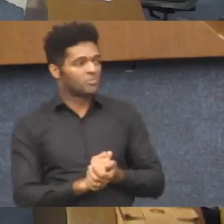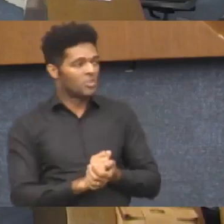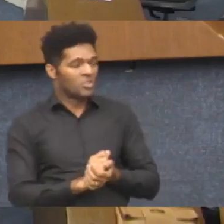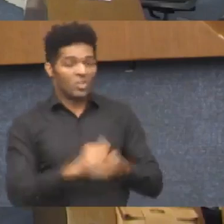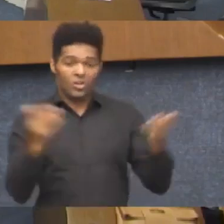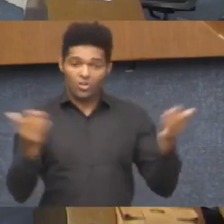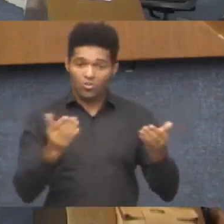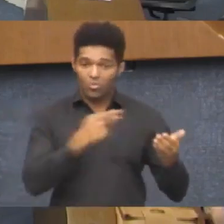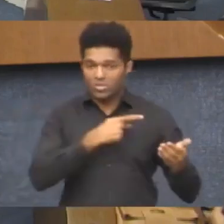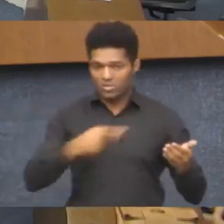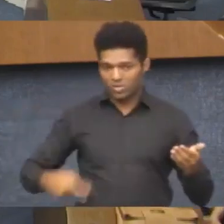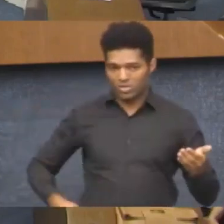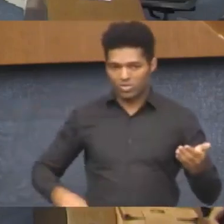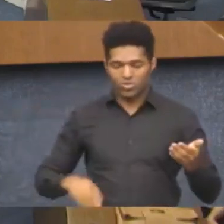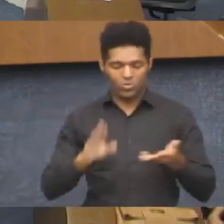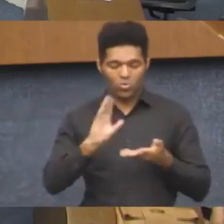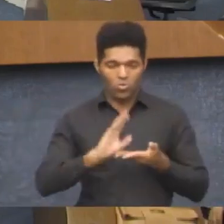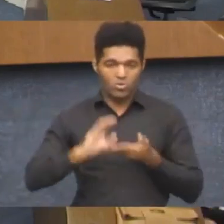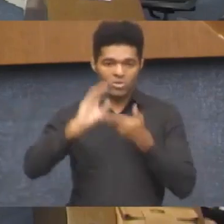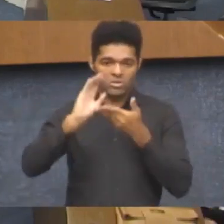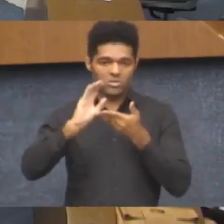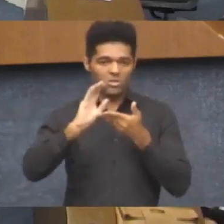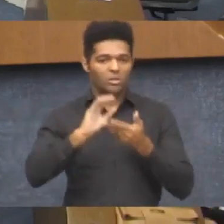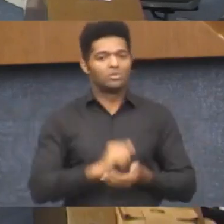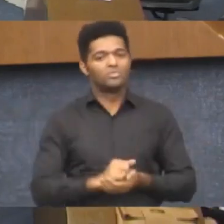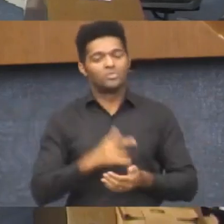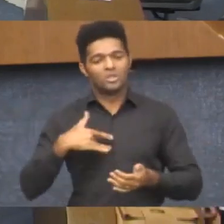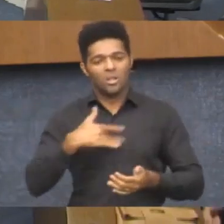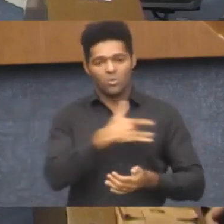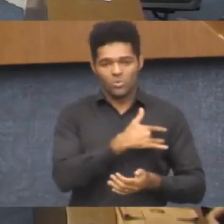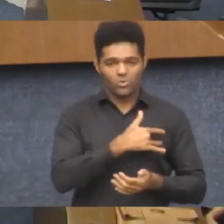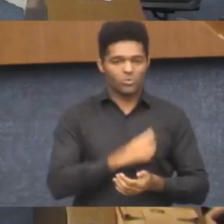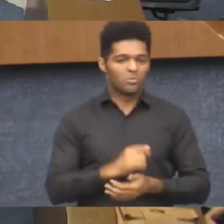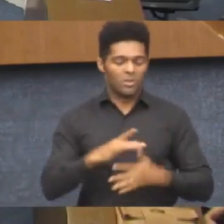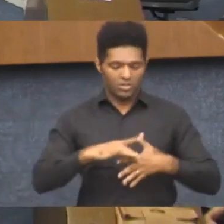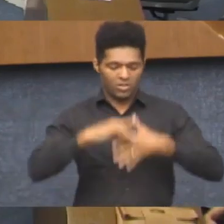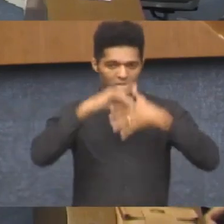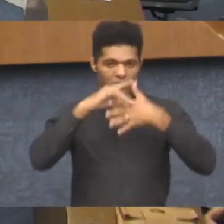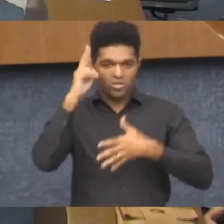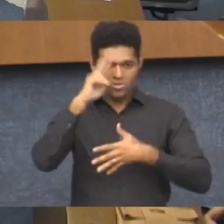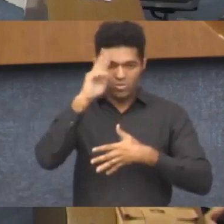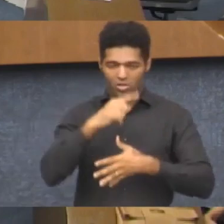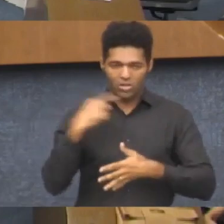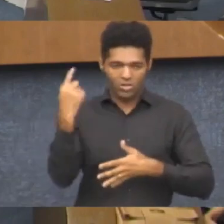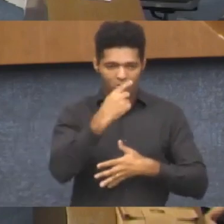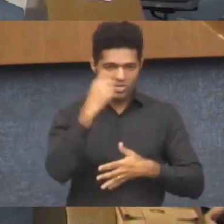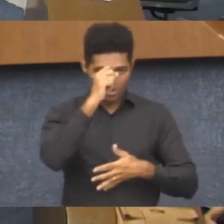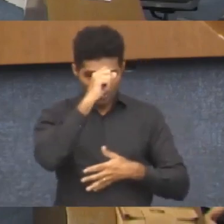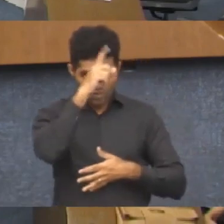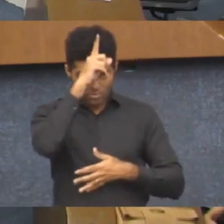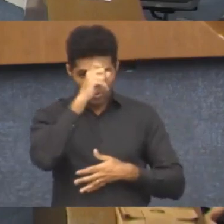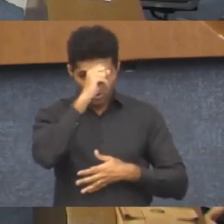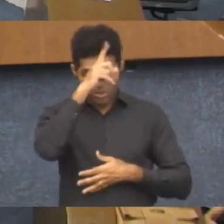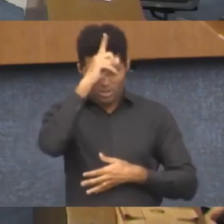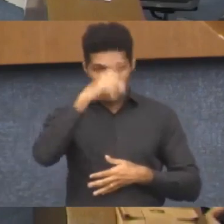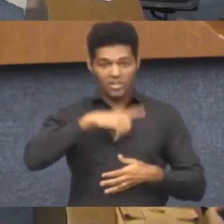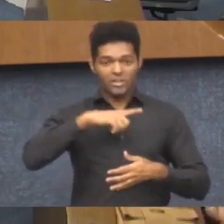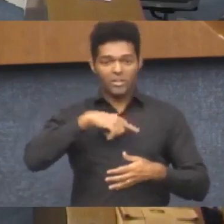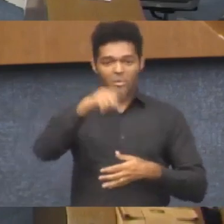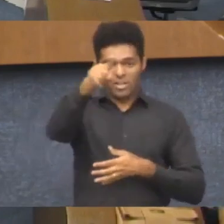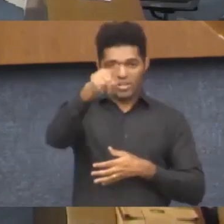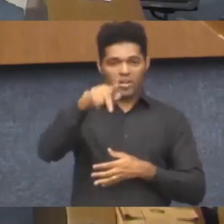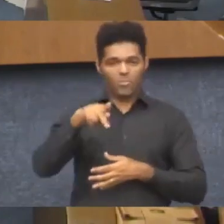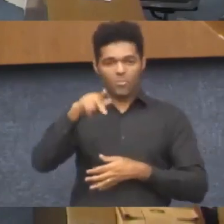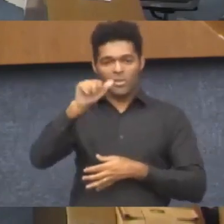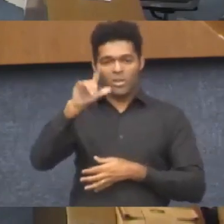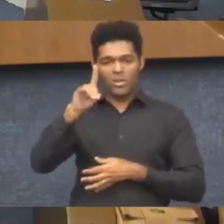Já foi presidente do Conselho de Saúde, uma liderança histórica nossa da enfermagem, e está aqui com a gente. E também temos uma CS, que é a Piedade, gente. Levanta